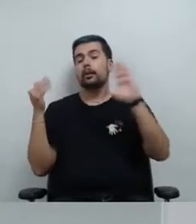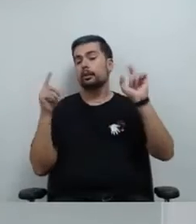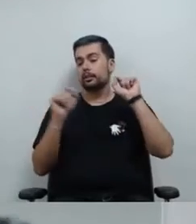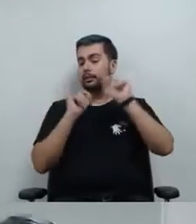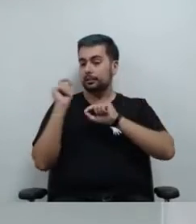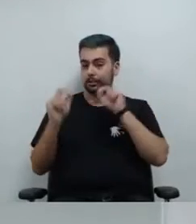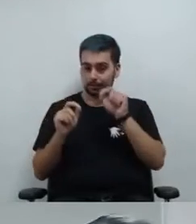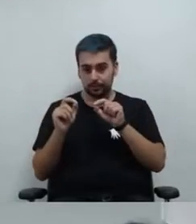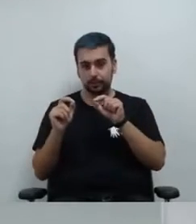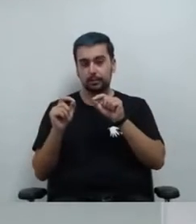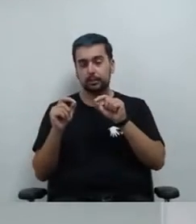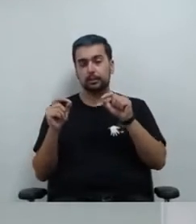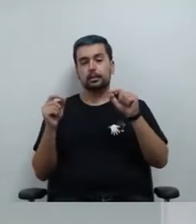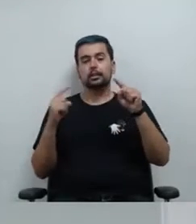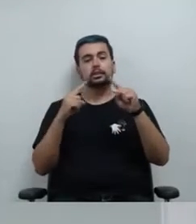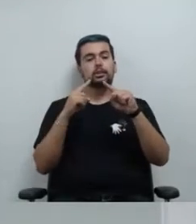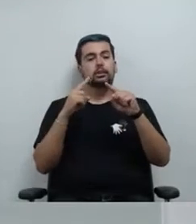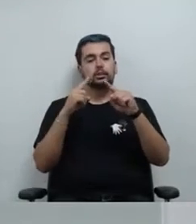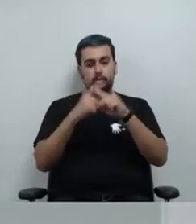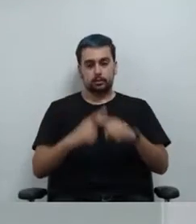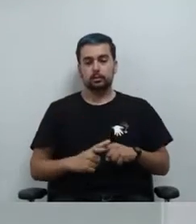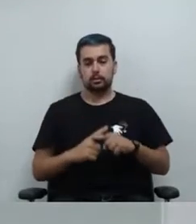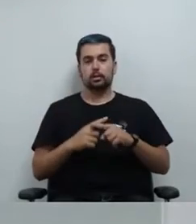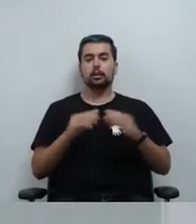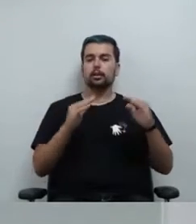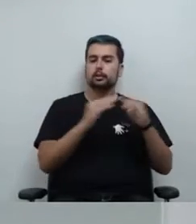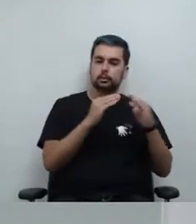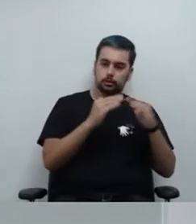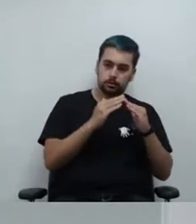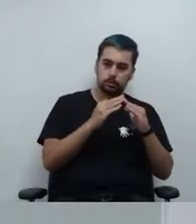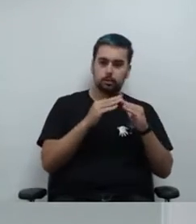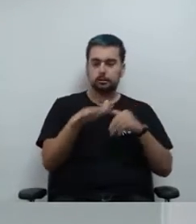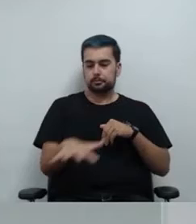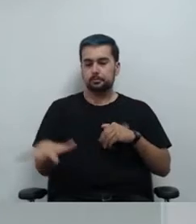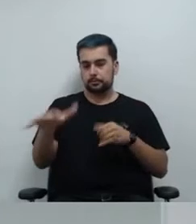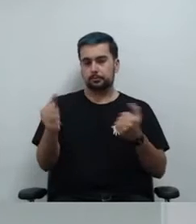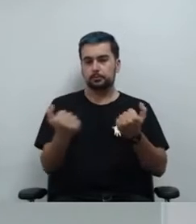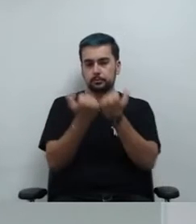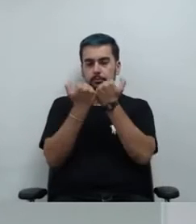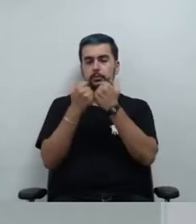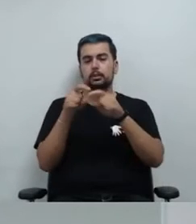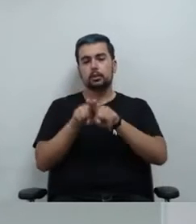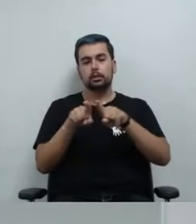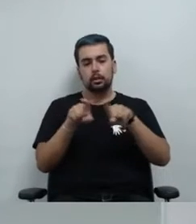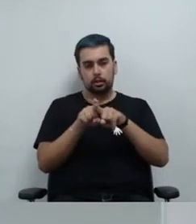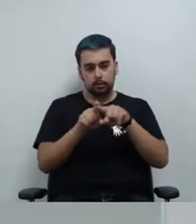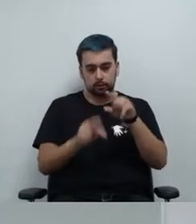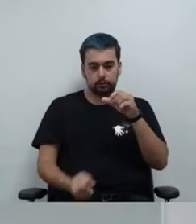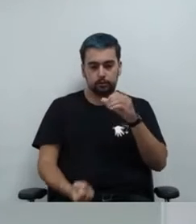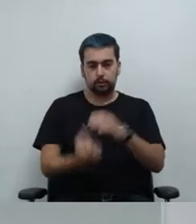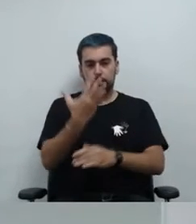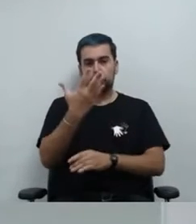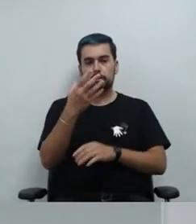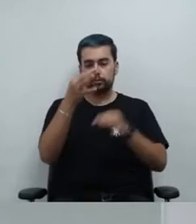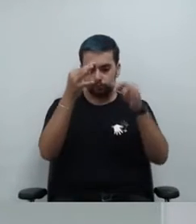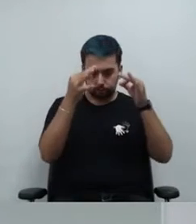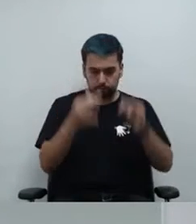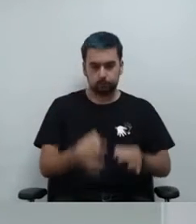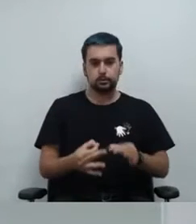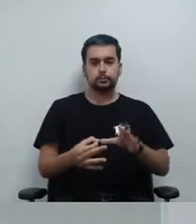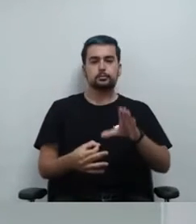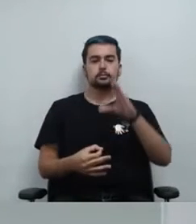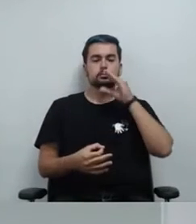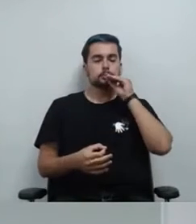como a de contradição entre a moradia e a preservação ambiental, construído justamente para